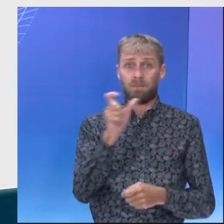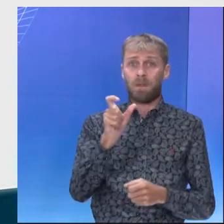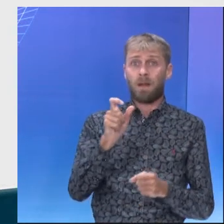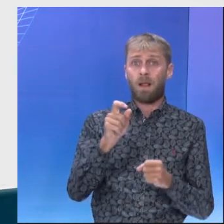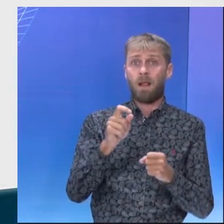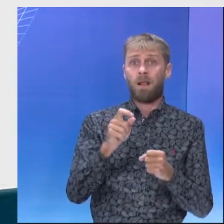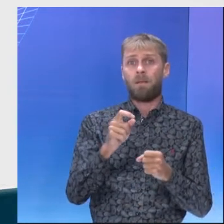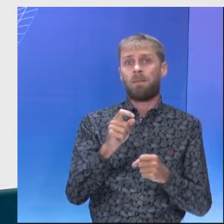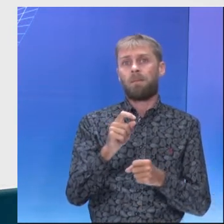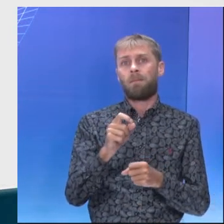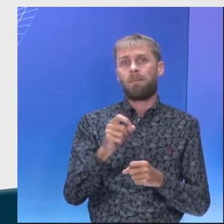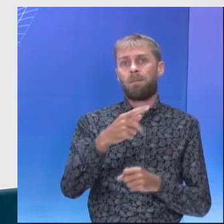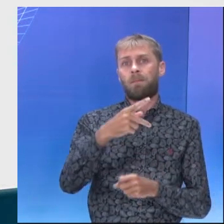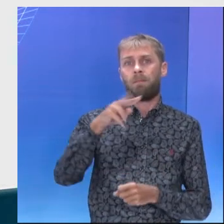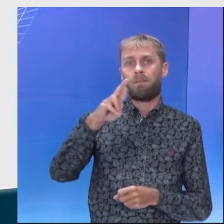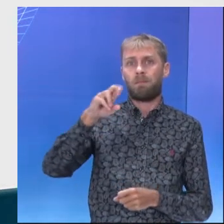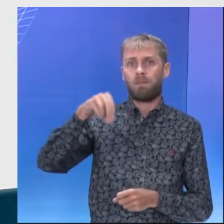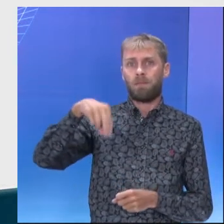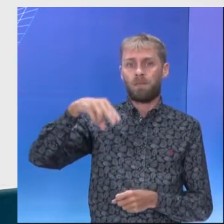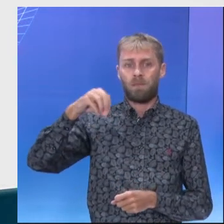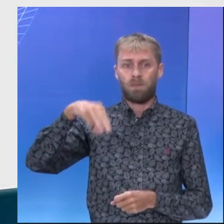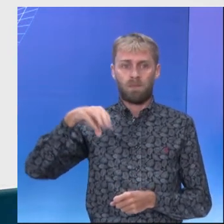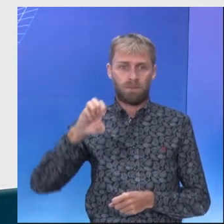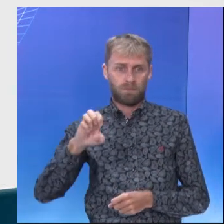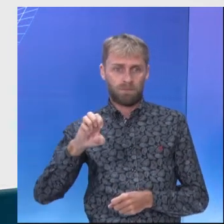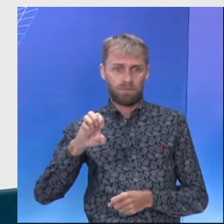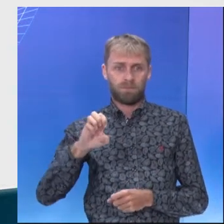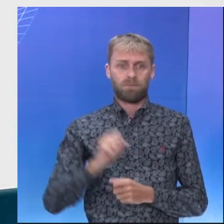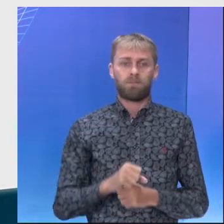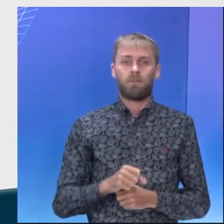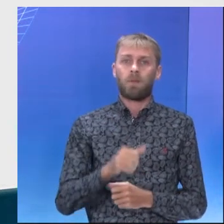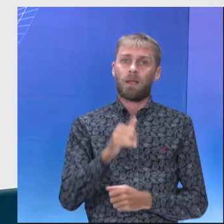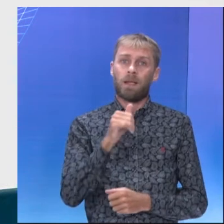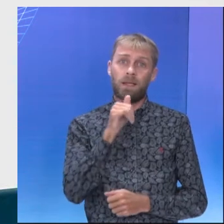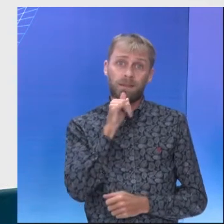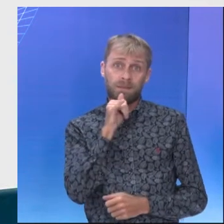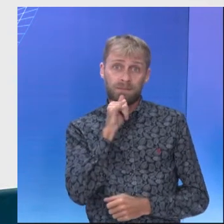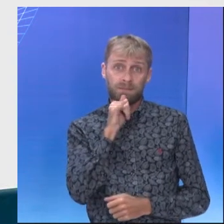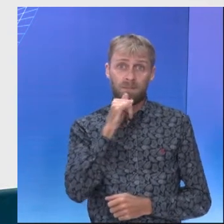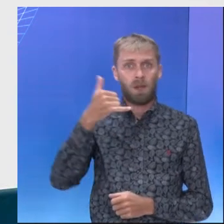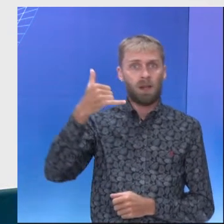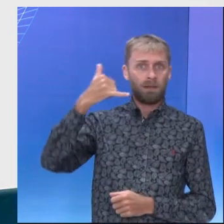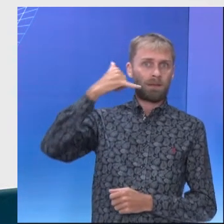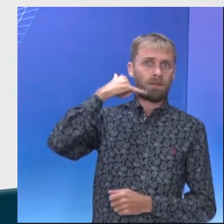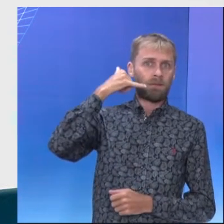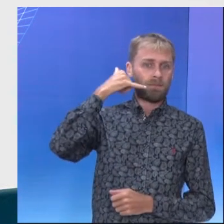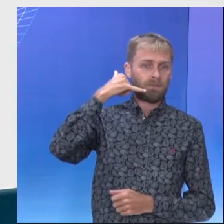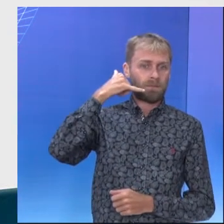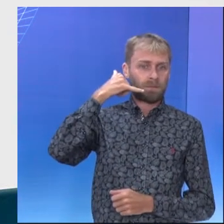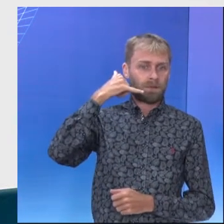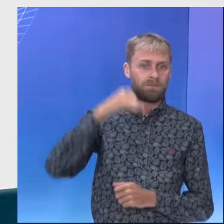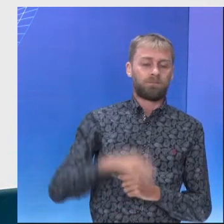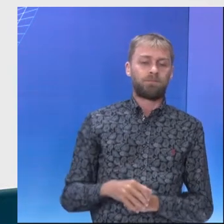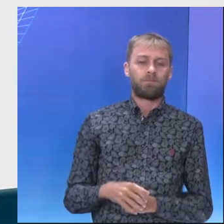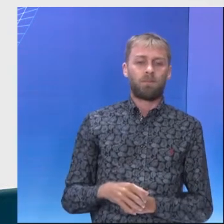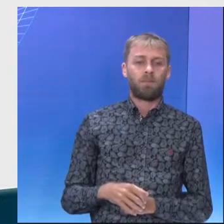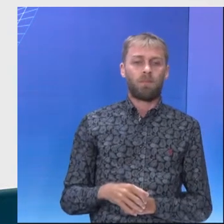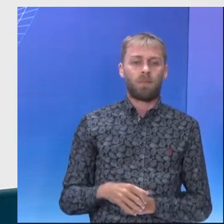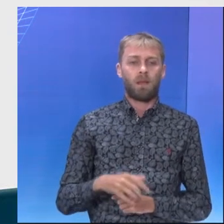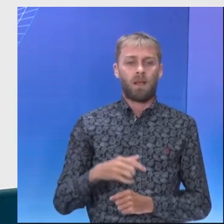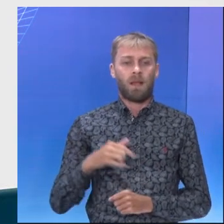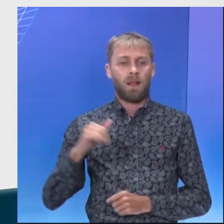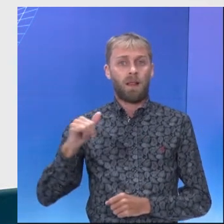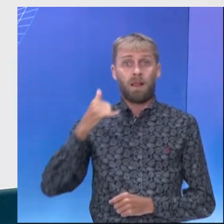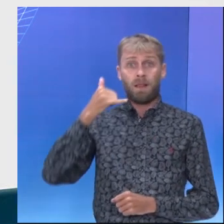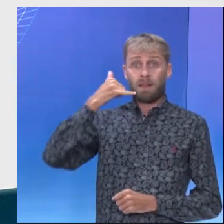pronome. Olha só esse exemplo aqui, ó. Call up significa telefonar. They called up